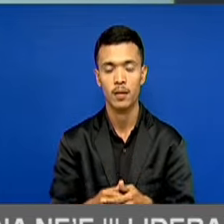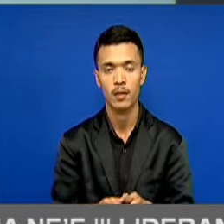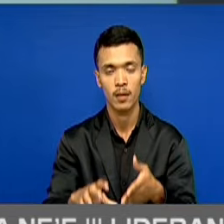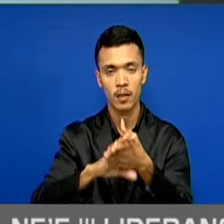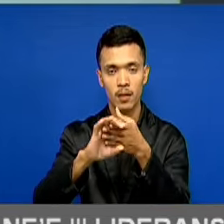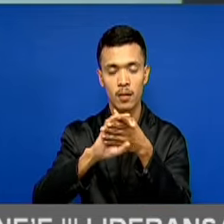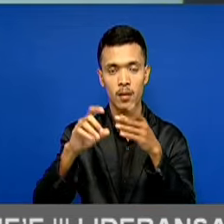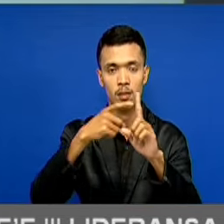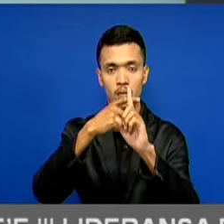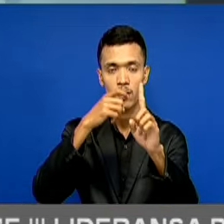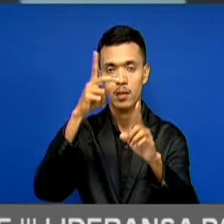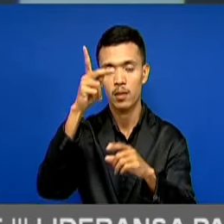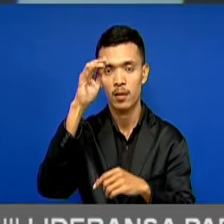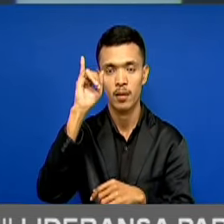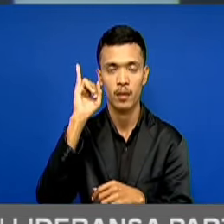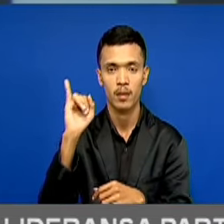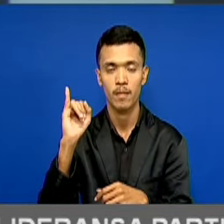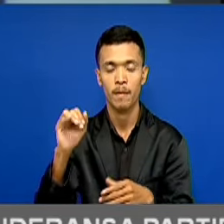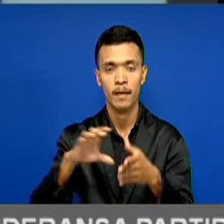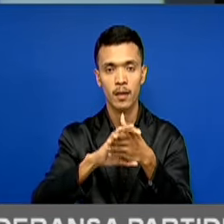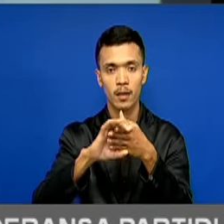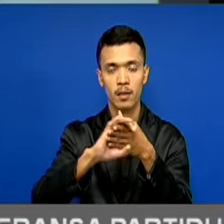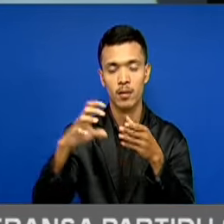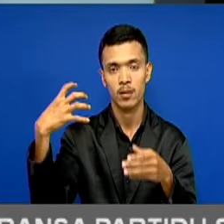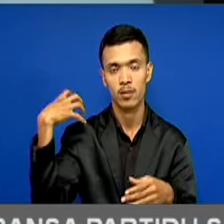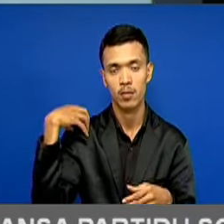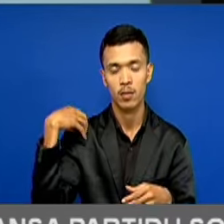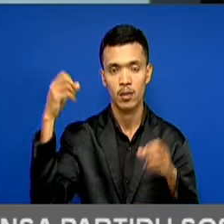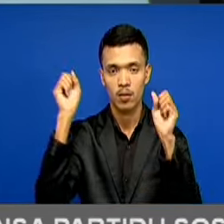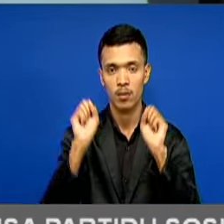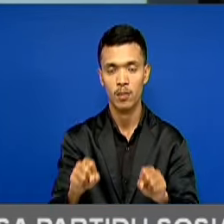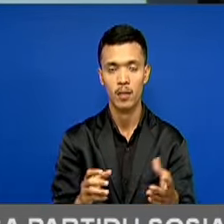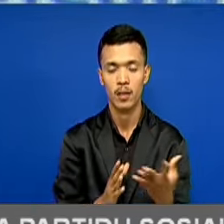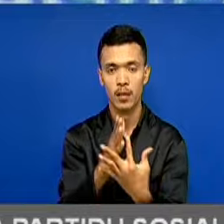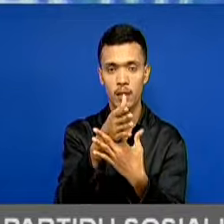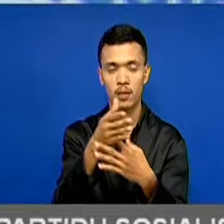russi conselho imprensa cartão identidade instituição nobele